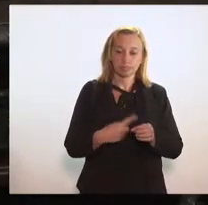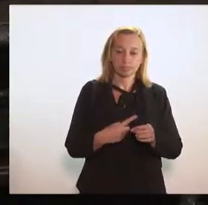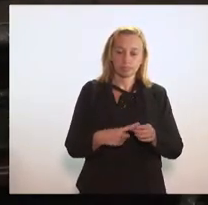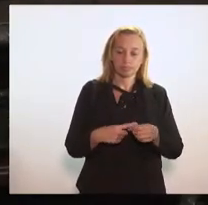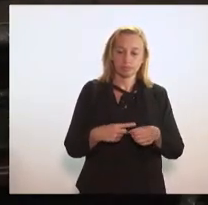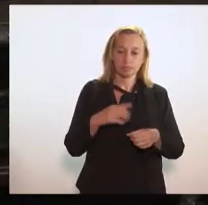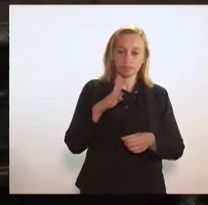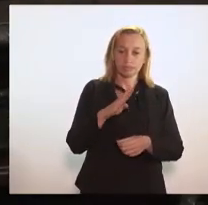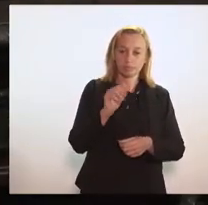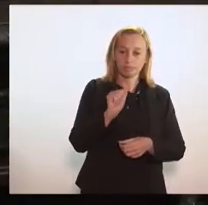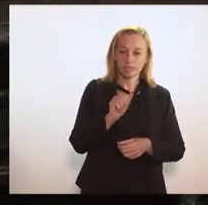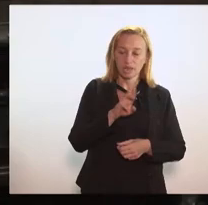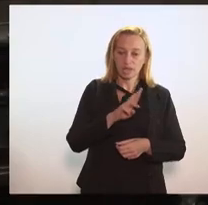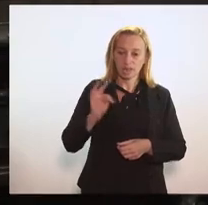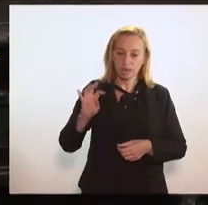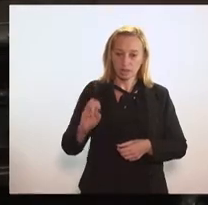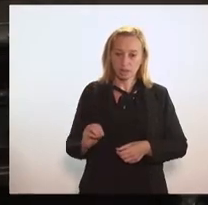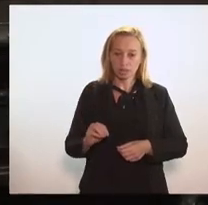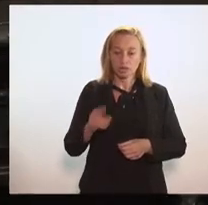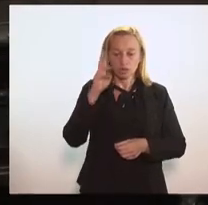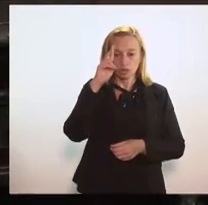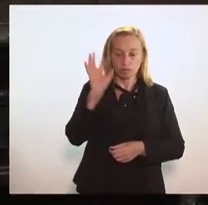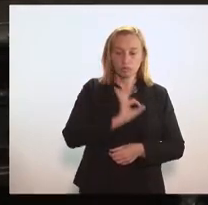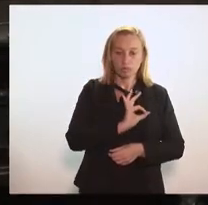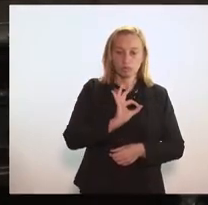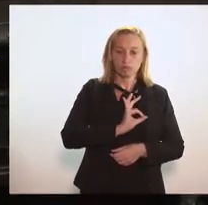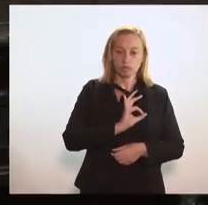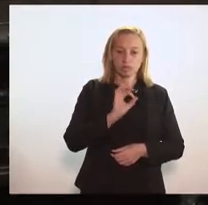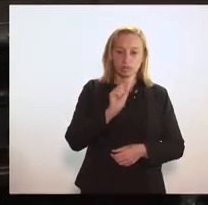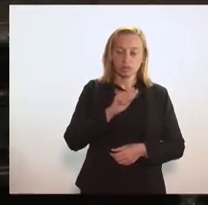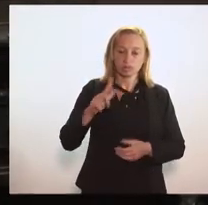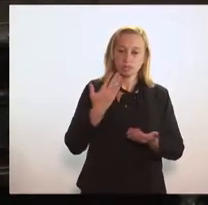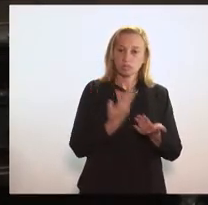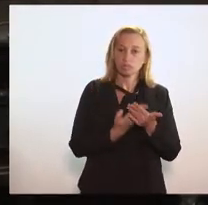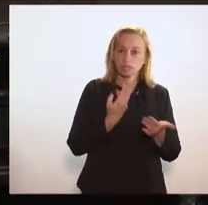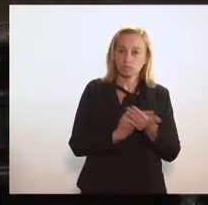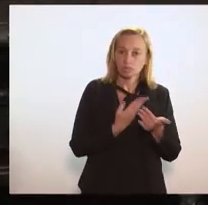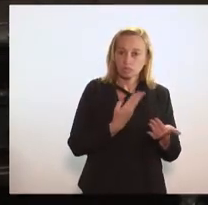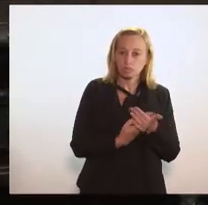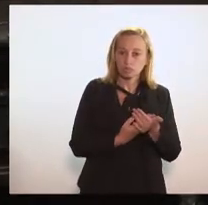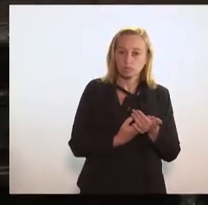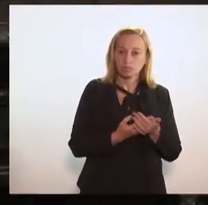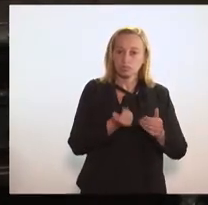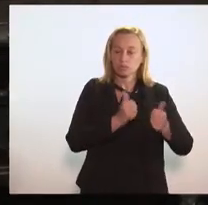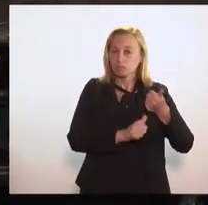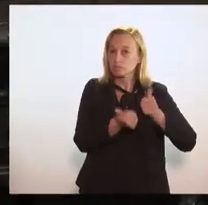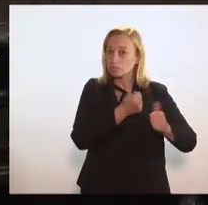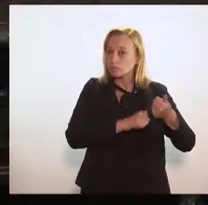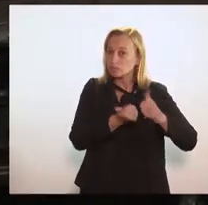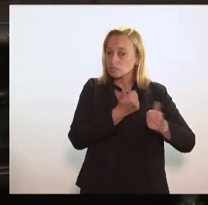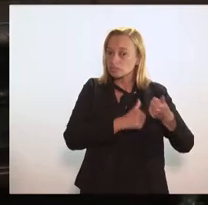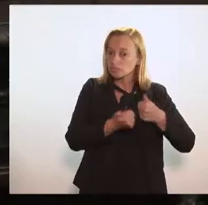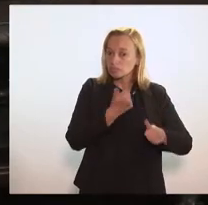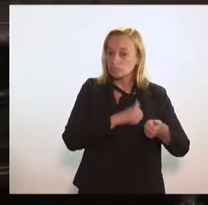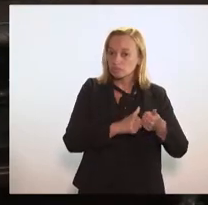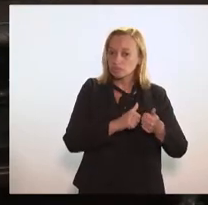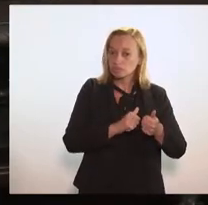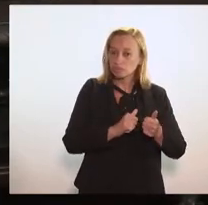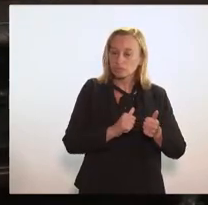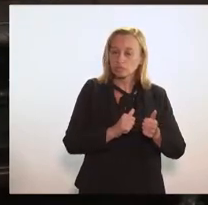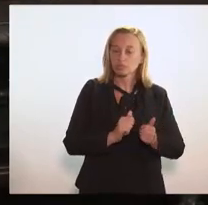reivindicamos também eu chamo da Polícia Civil o estudo para avaliar a